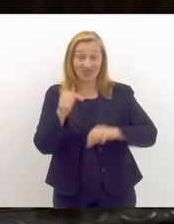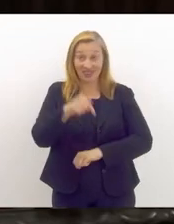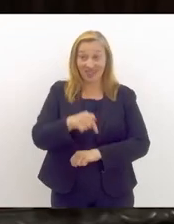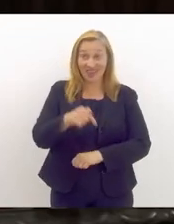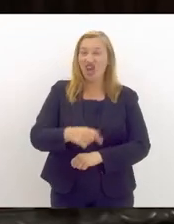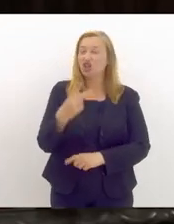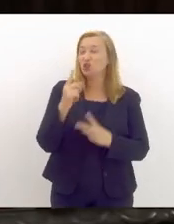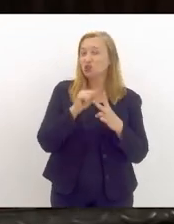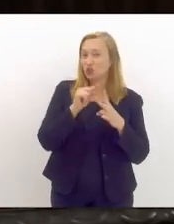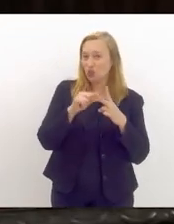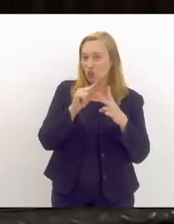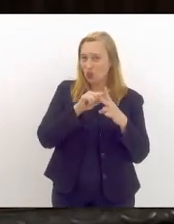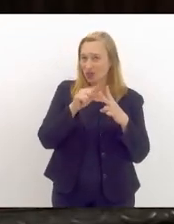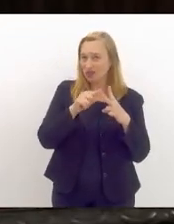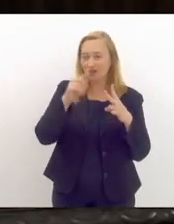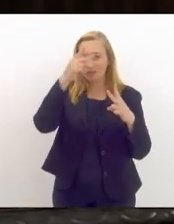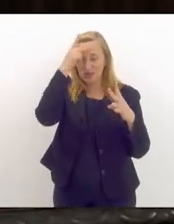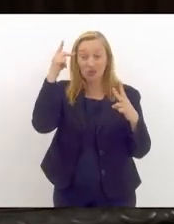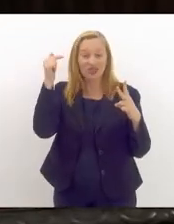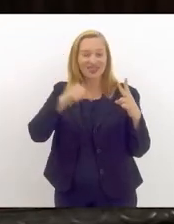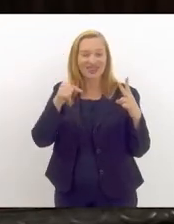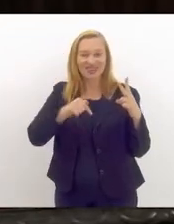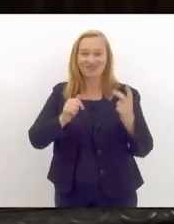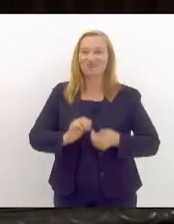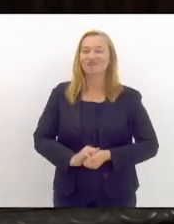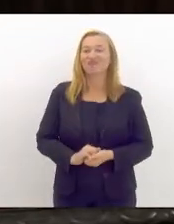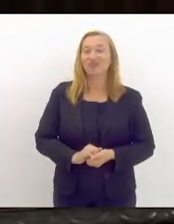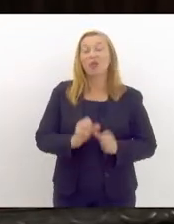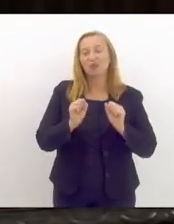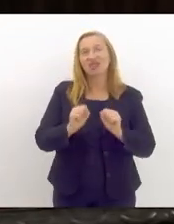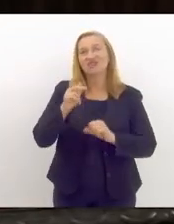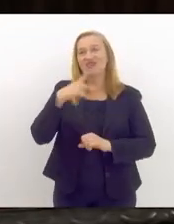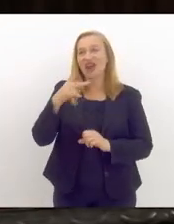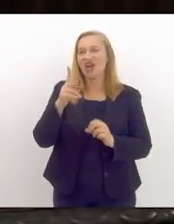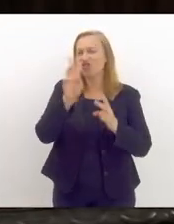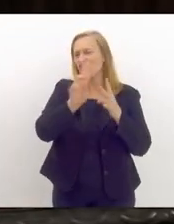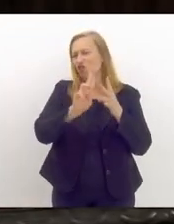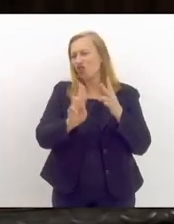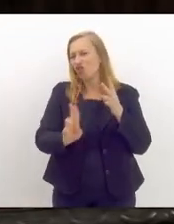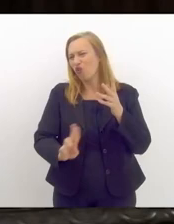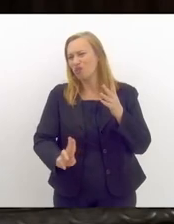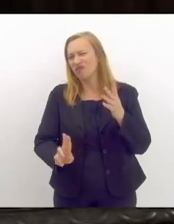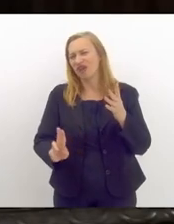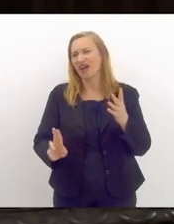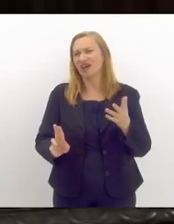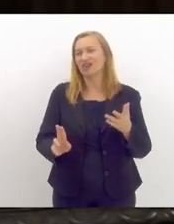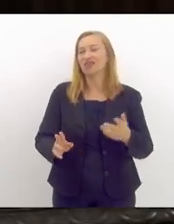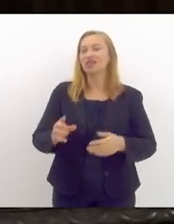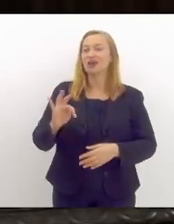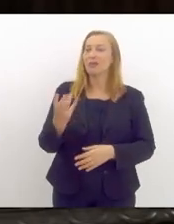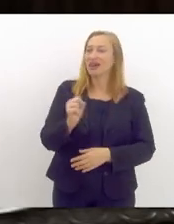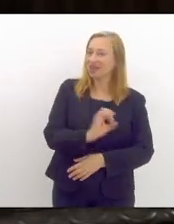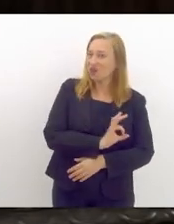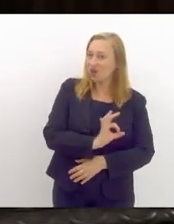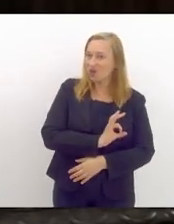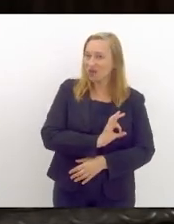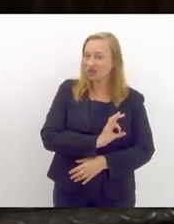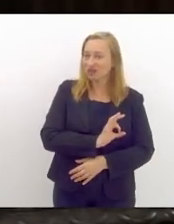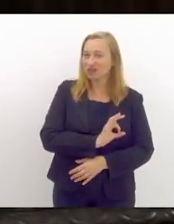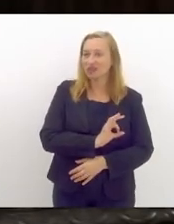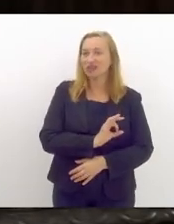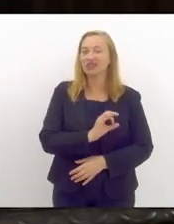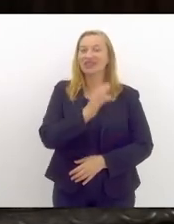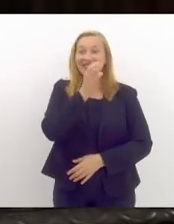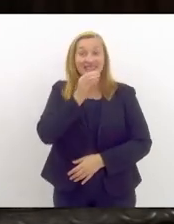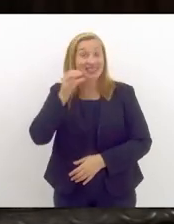dois personagens aqui. Poderia falar a nome de tantos outros, da nossa Marta Rocha, da nossa